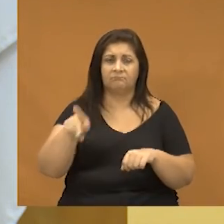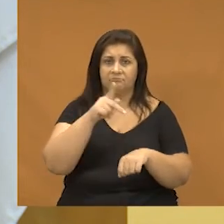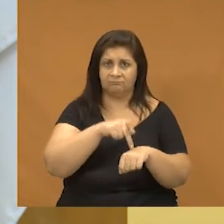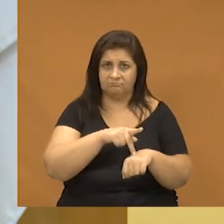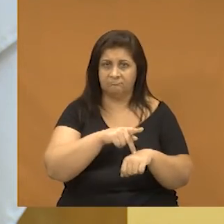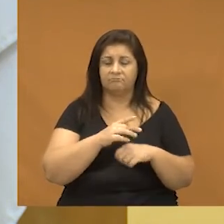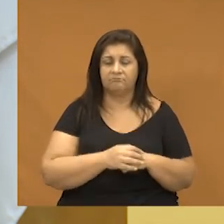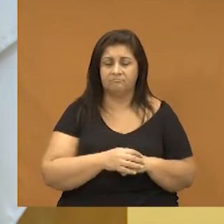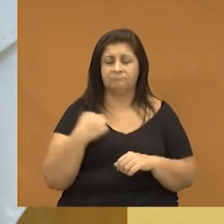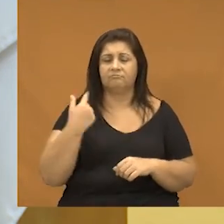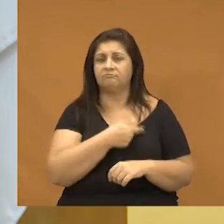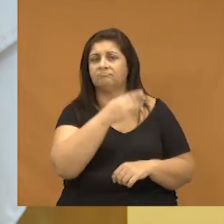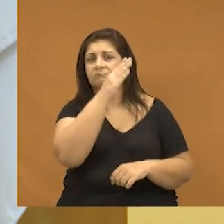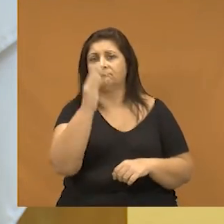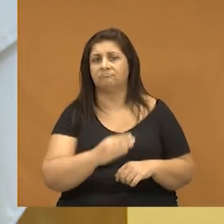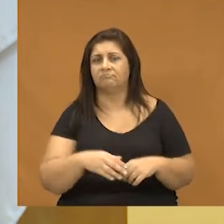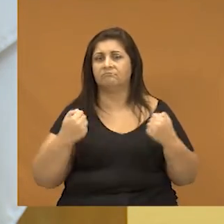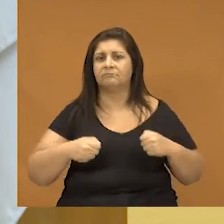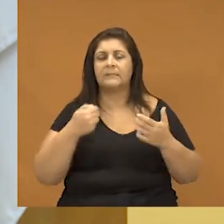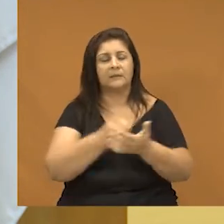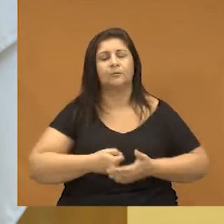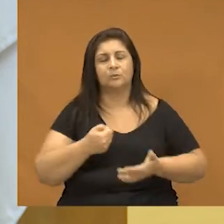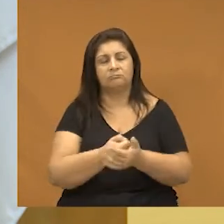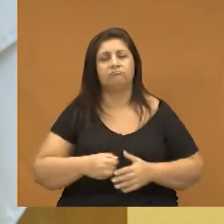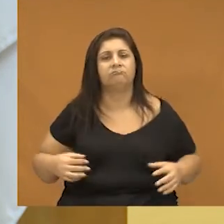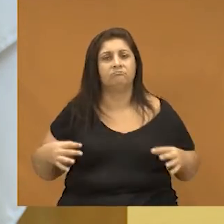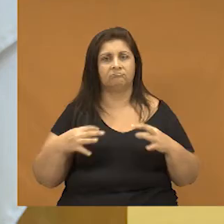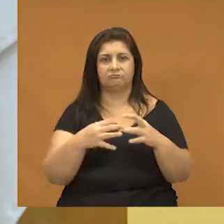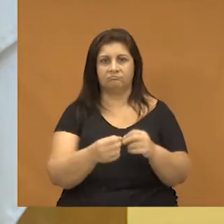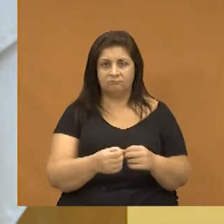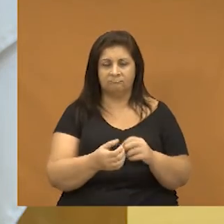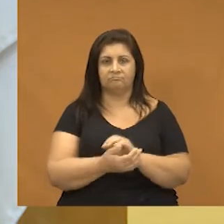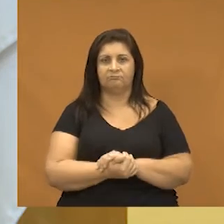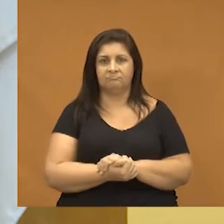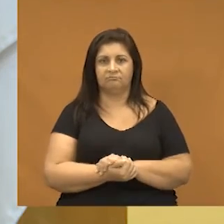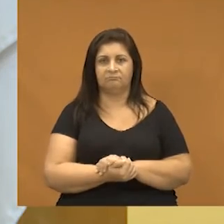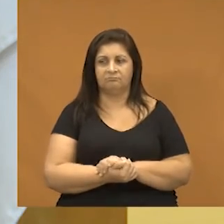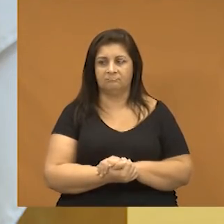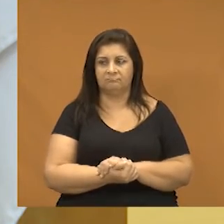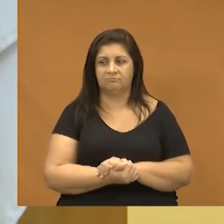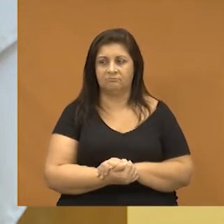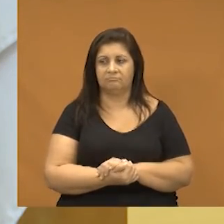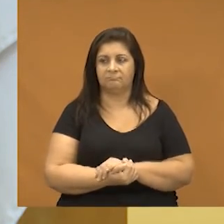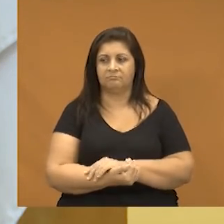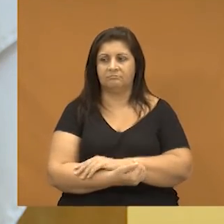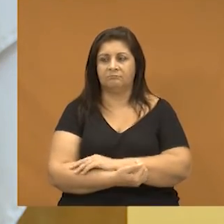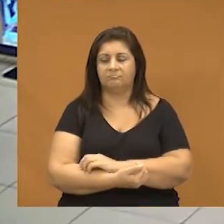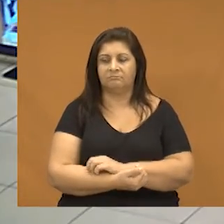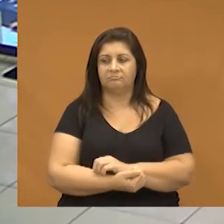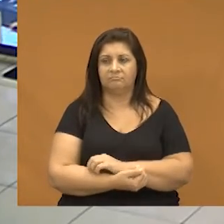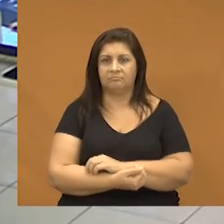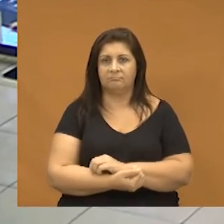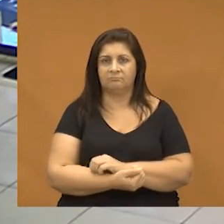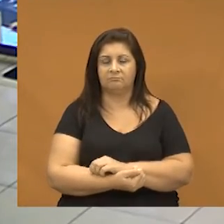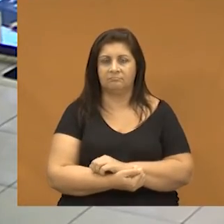Brasil, né? A gente tem que lutar para tudo nesse país, lutar contra todos, né, vereador? Quer uma parte? Tá, quero sim, Paulinho. Você falou uma